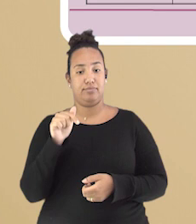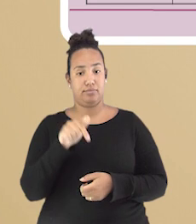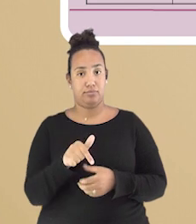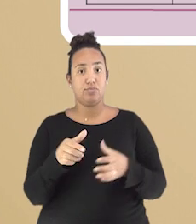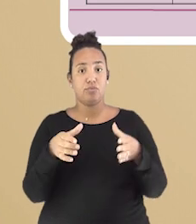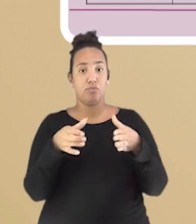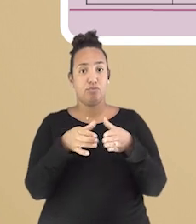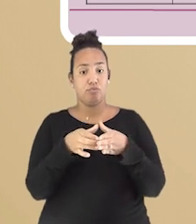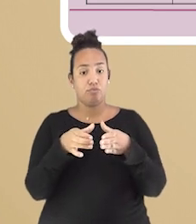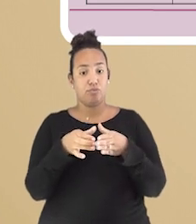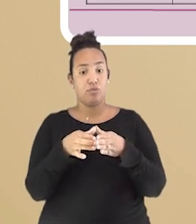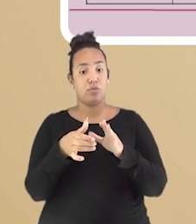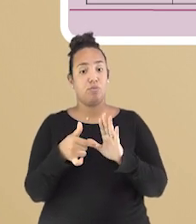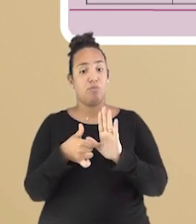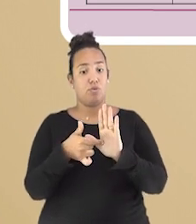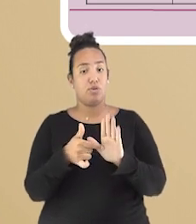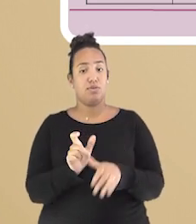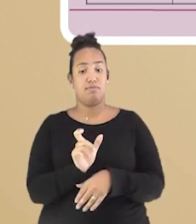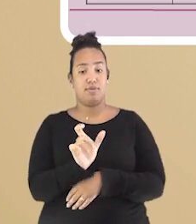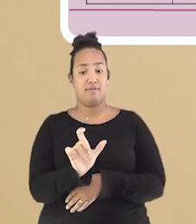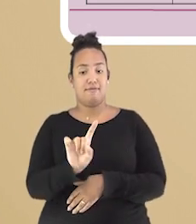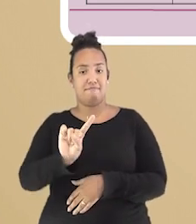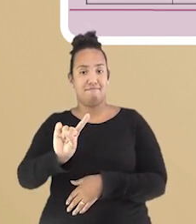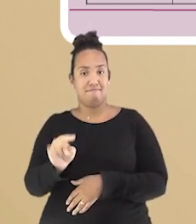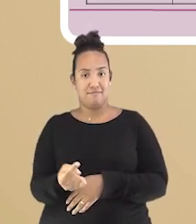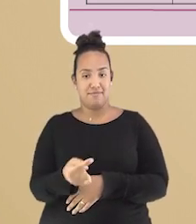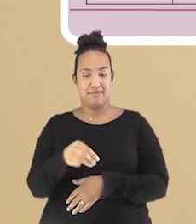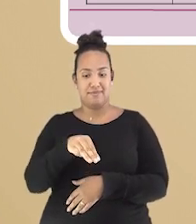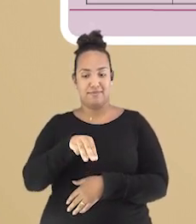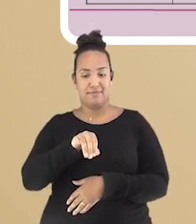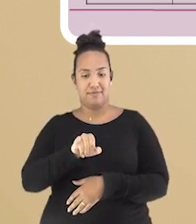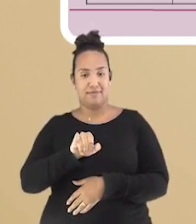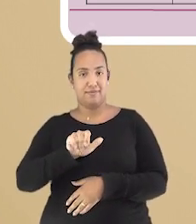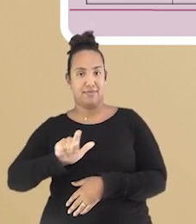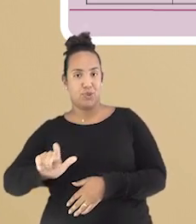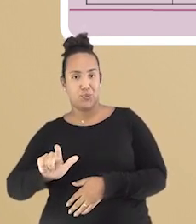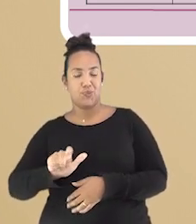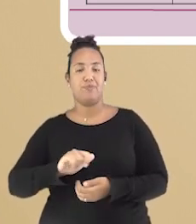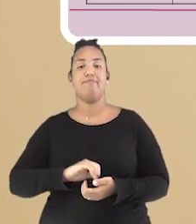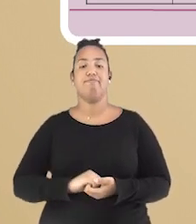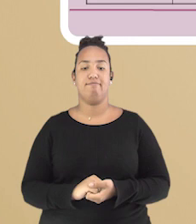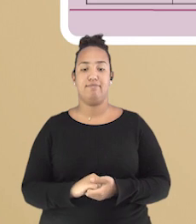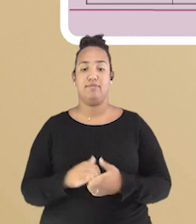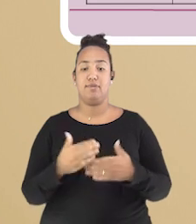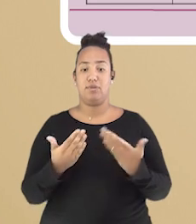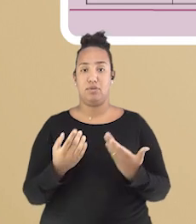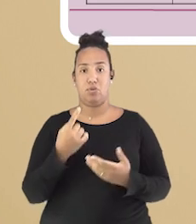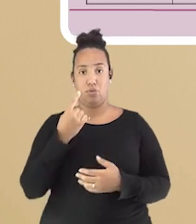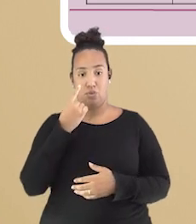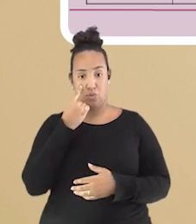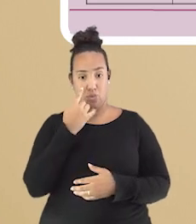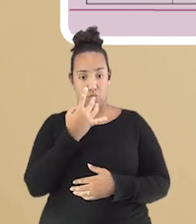faz aparecer a palavra 1000 na leitura dos números. Nesse caso, temos